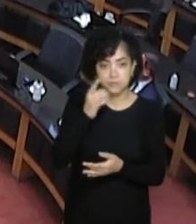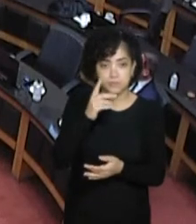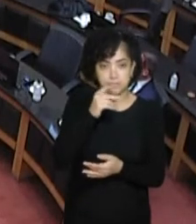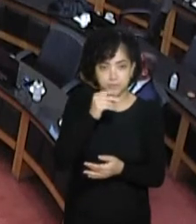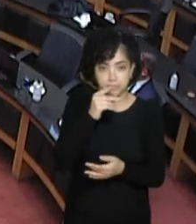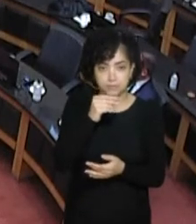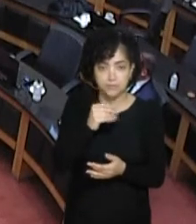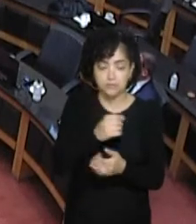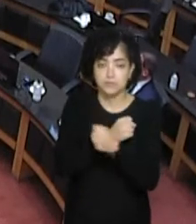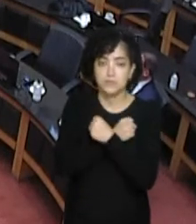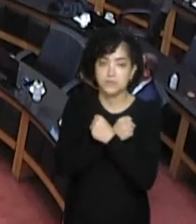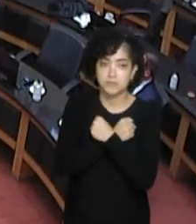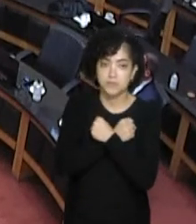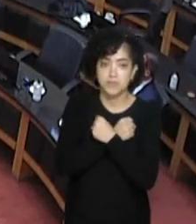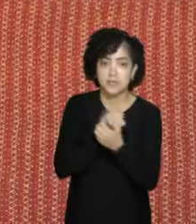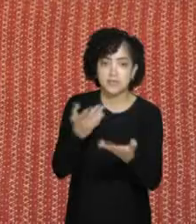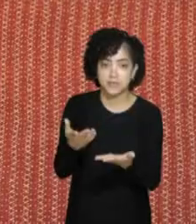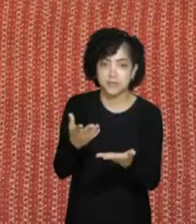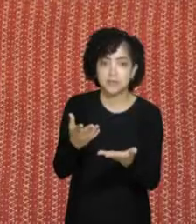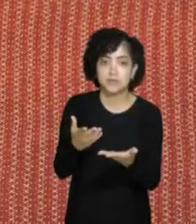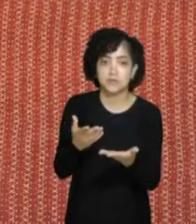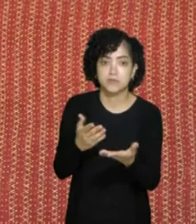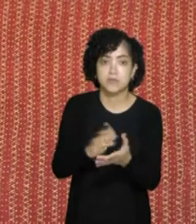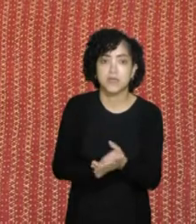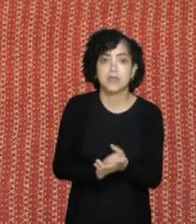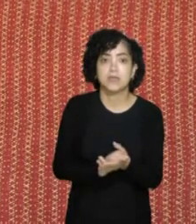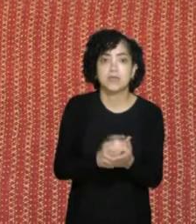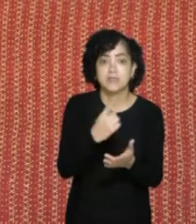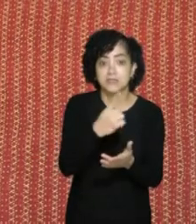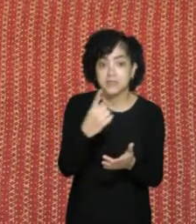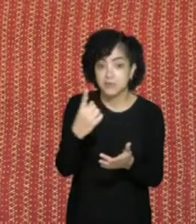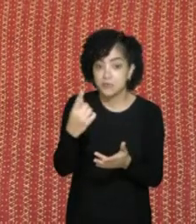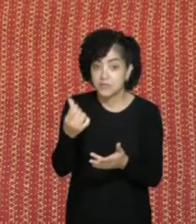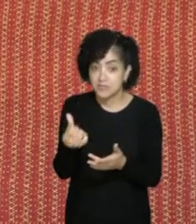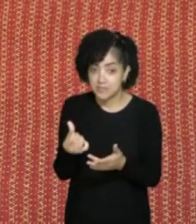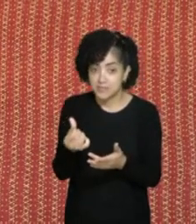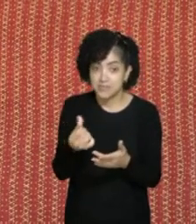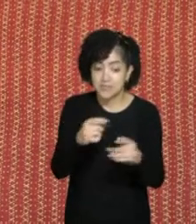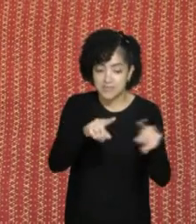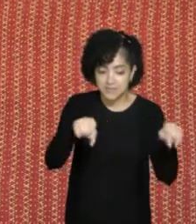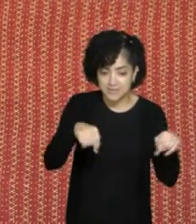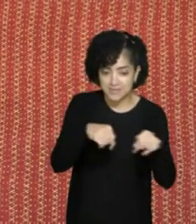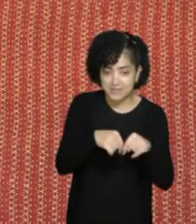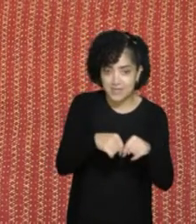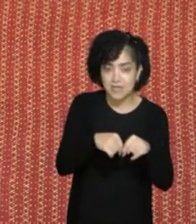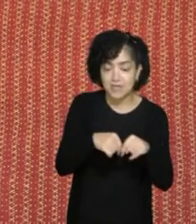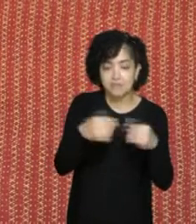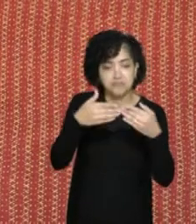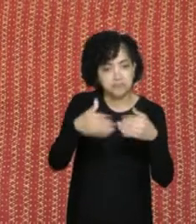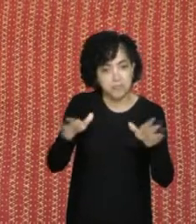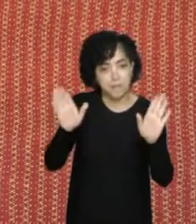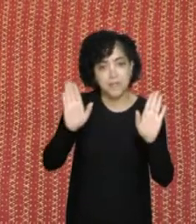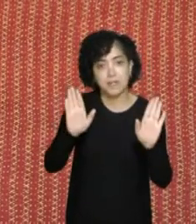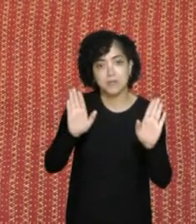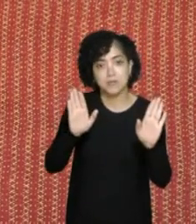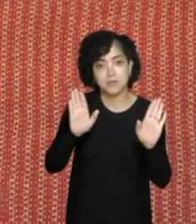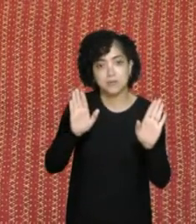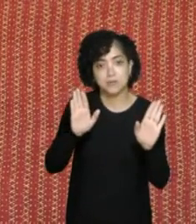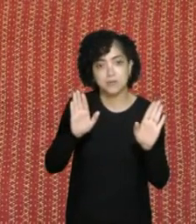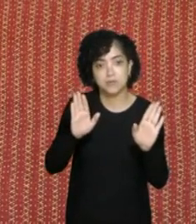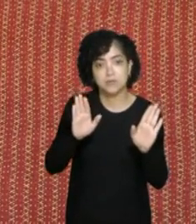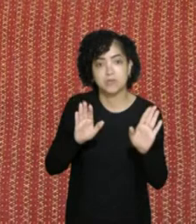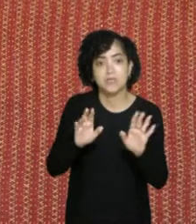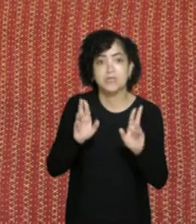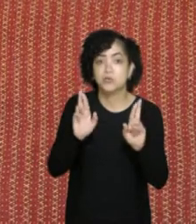ao meu amigo Pepe e dizer, Pepe, o 116, gabinete 116, a partir do dia 1º de fevereiro, vai estar aberto. Tomara